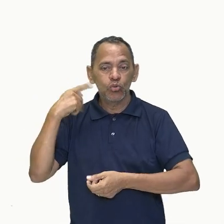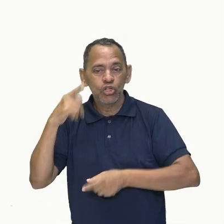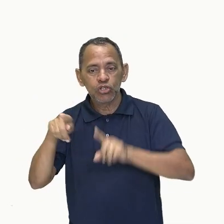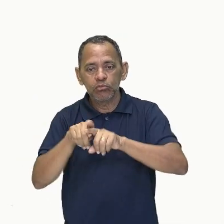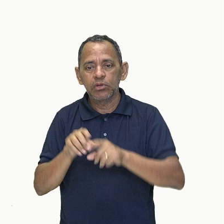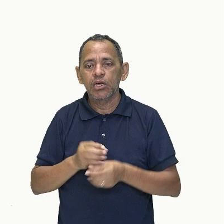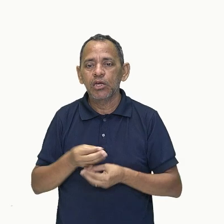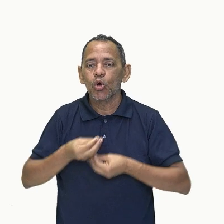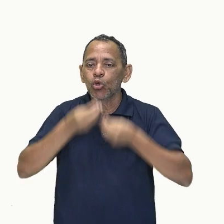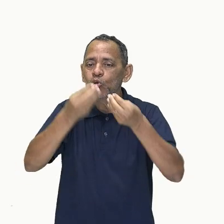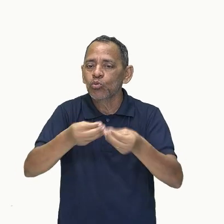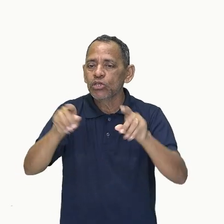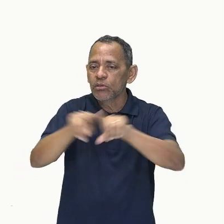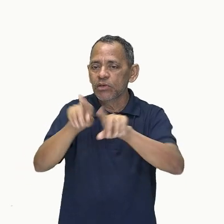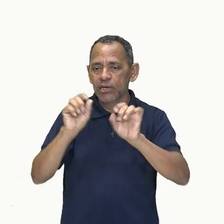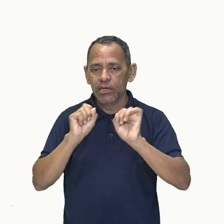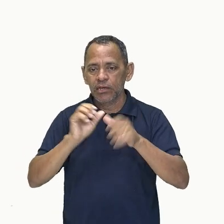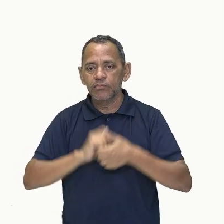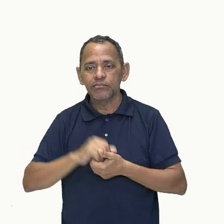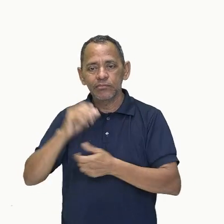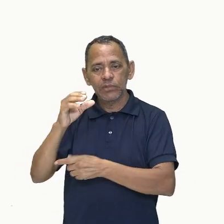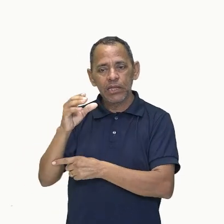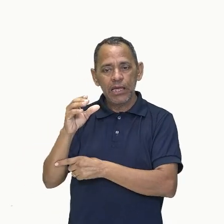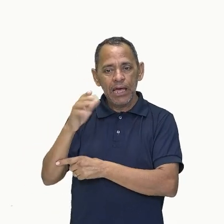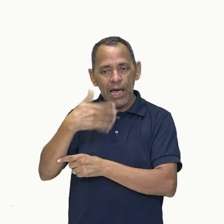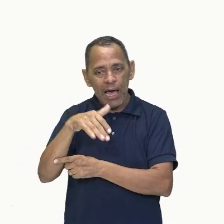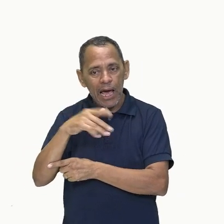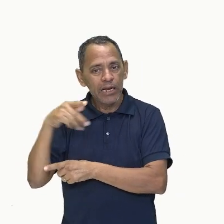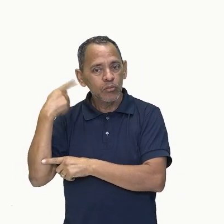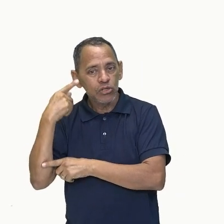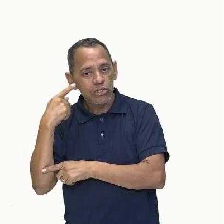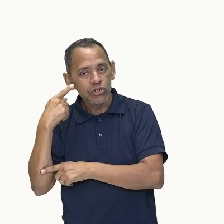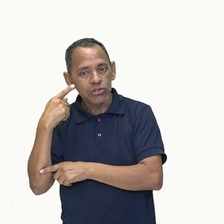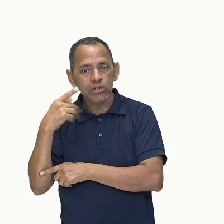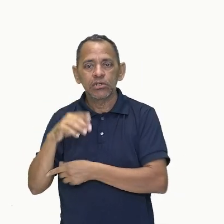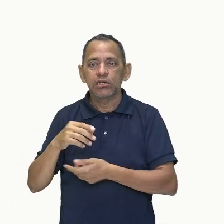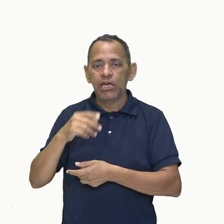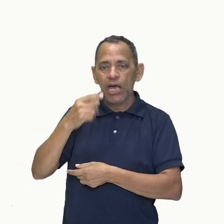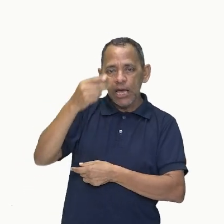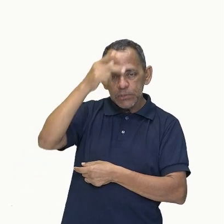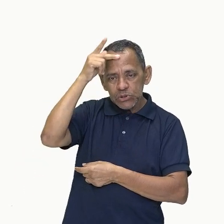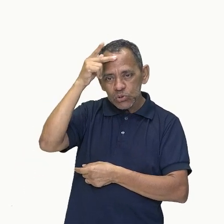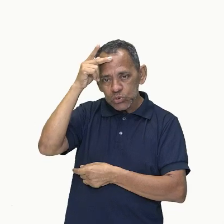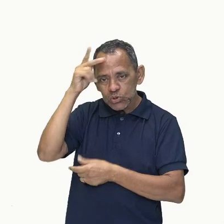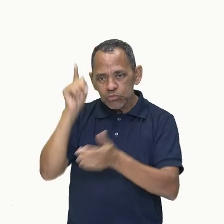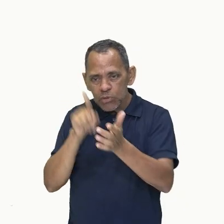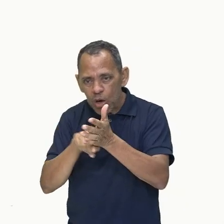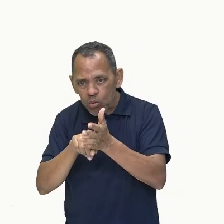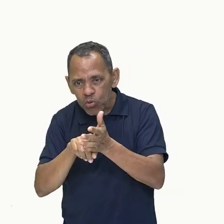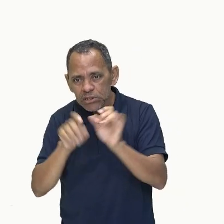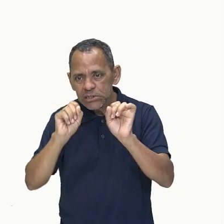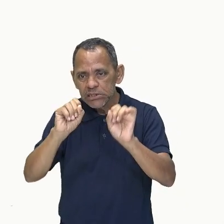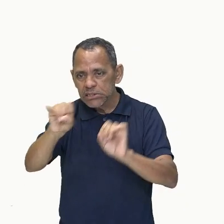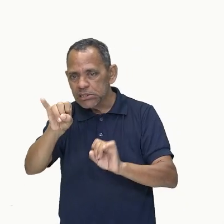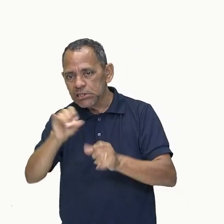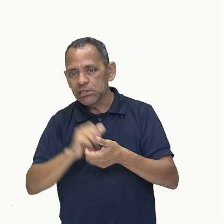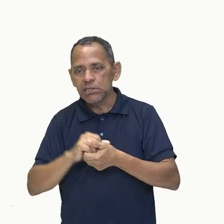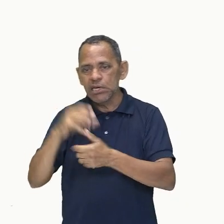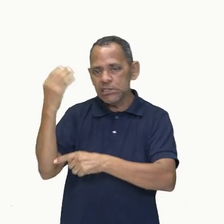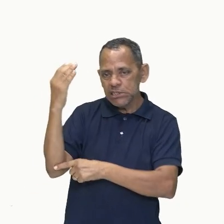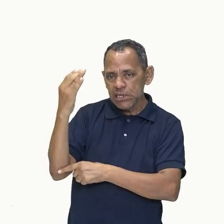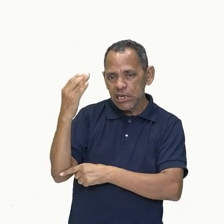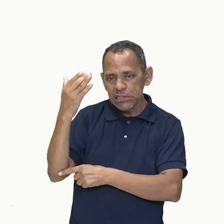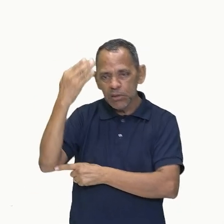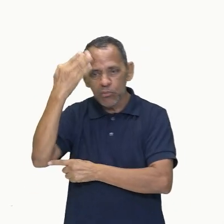cenário. Por exemplo, quando figuras públicas questionam a ciência ou promovem tratamentos não comprovados,